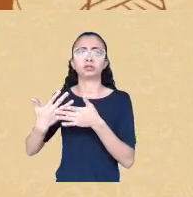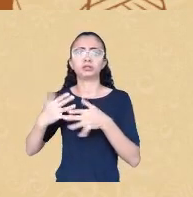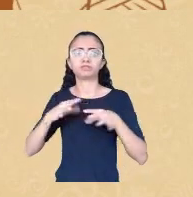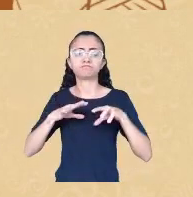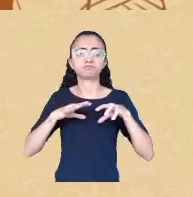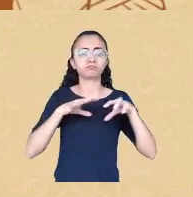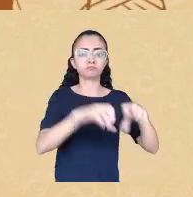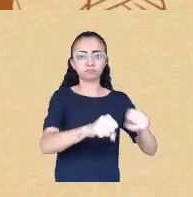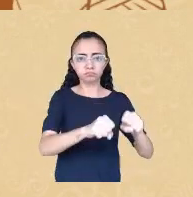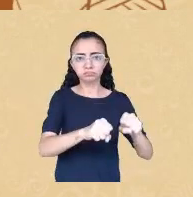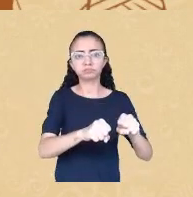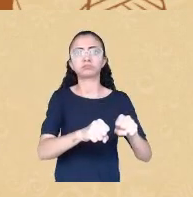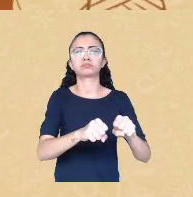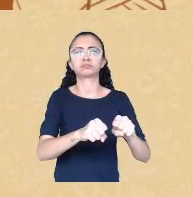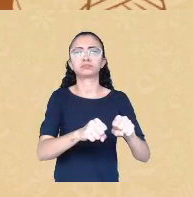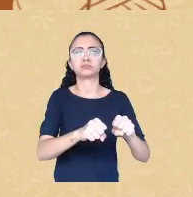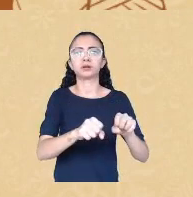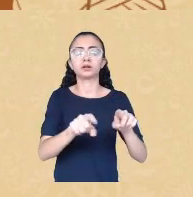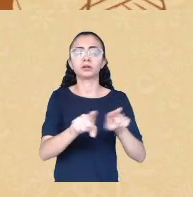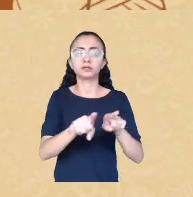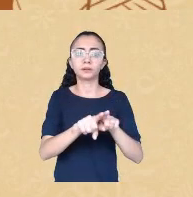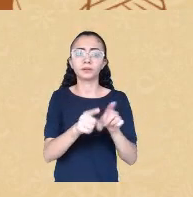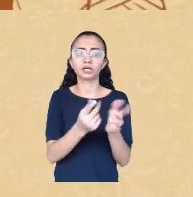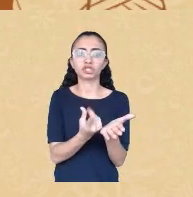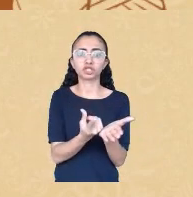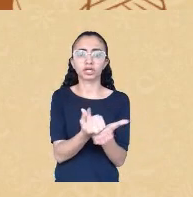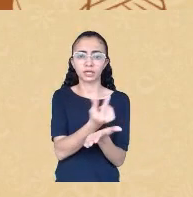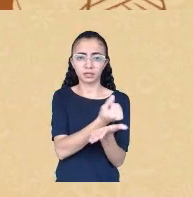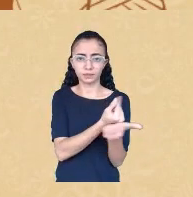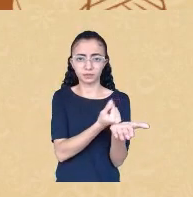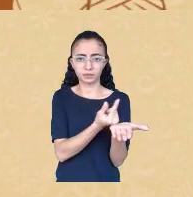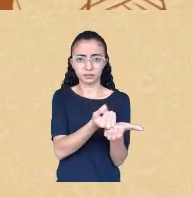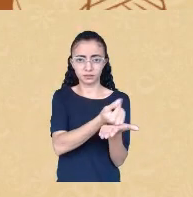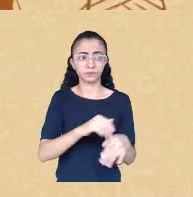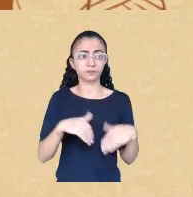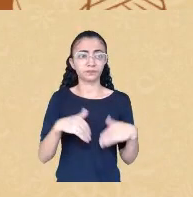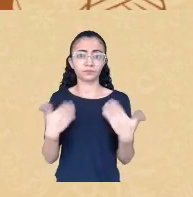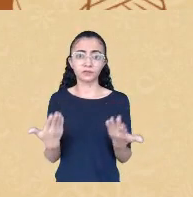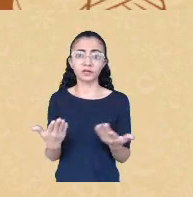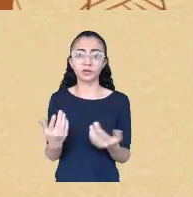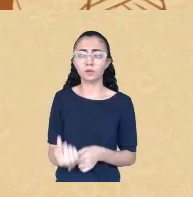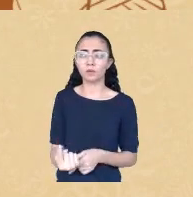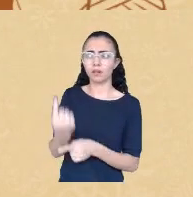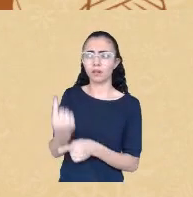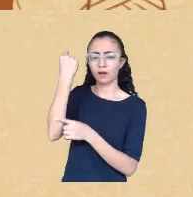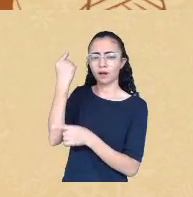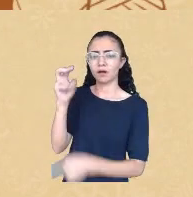de capitalismo. Então, o sistema que nós vivemos há 500 anos...